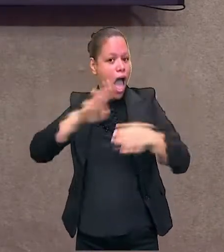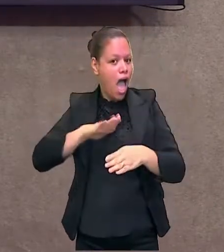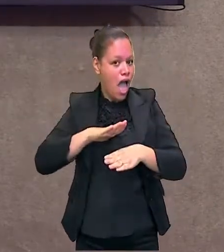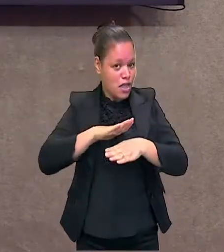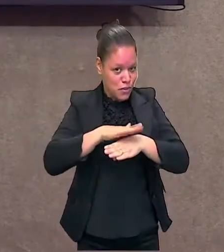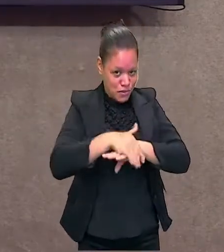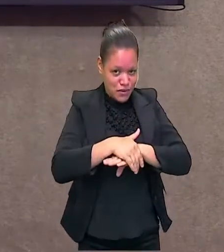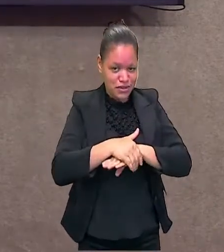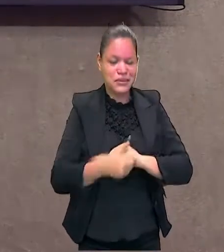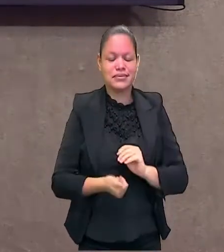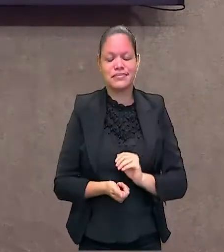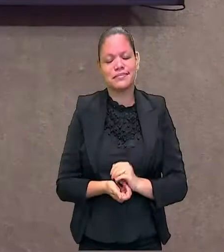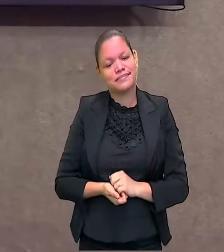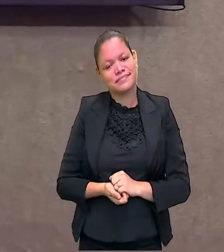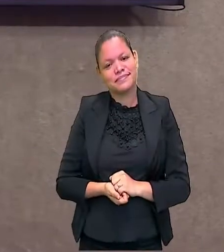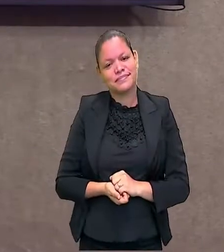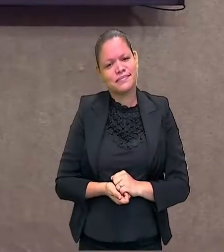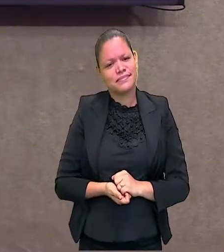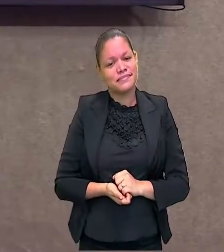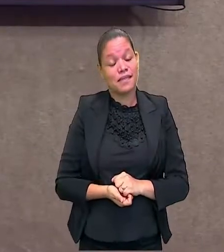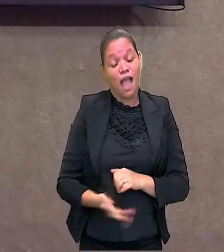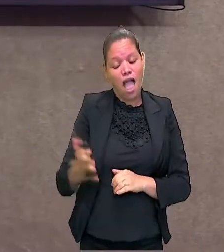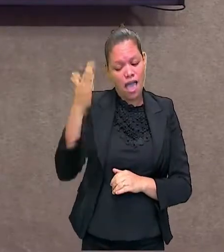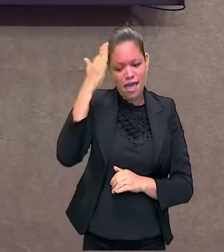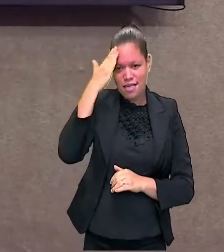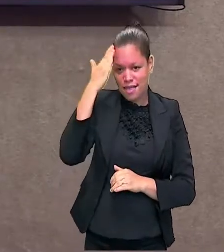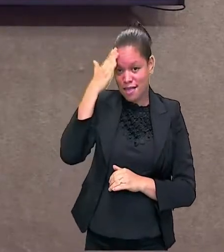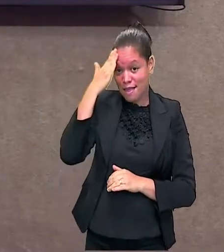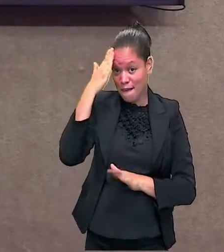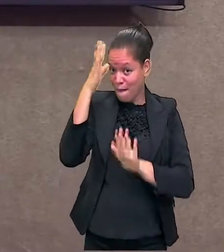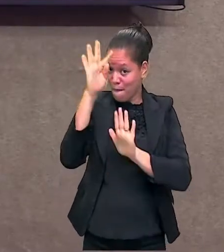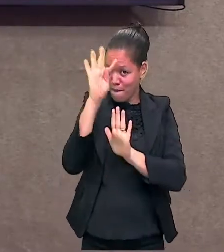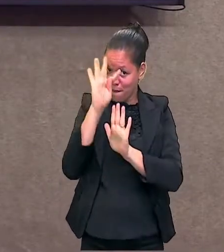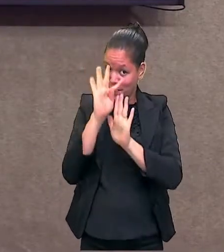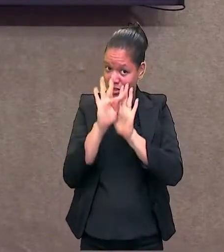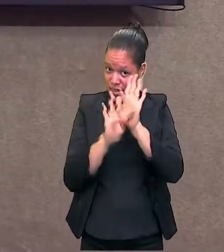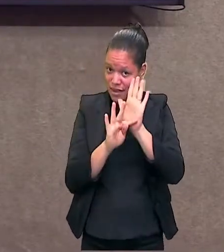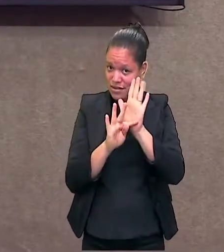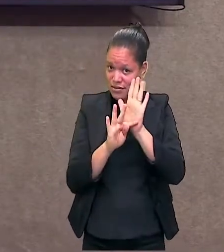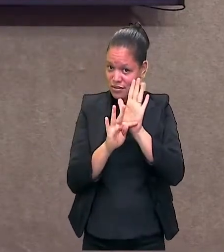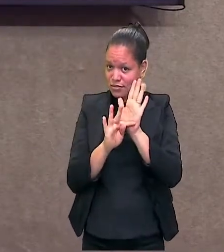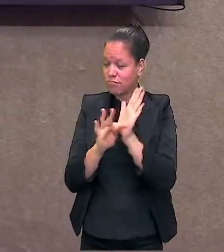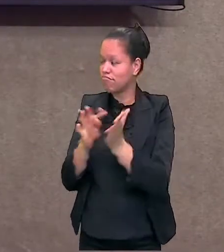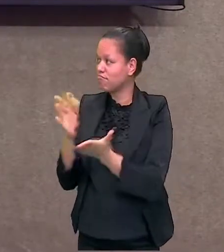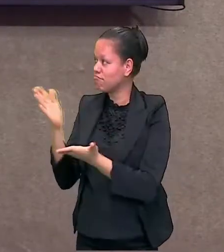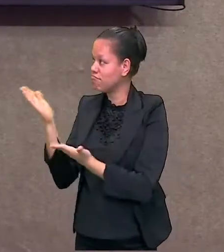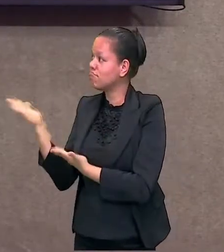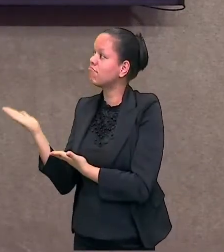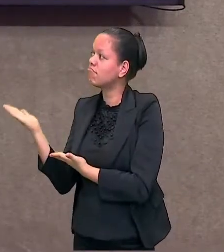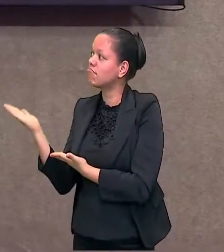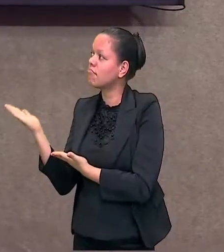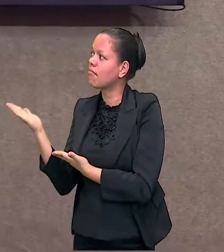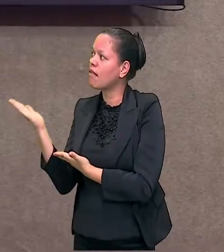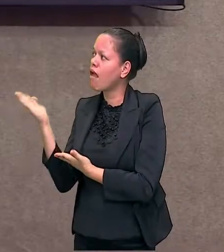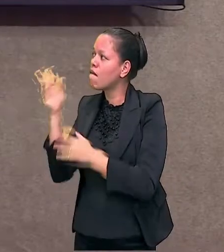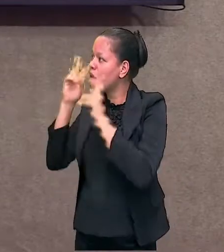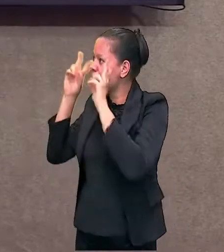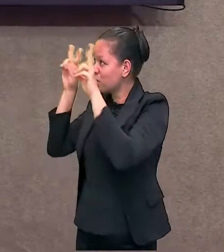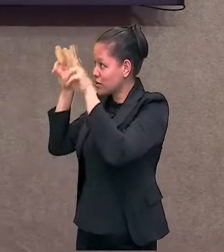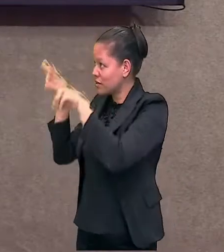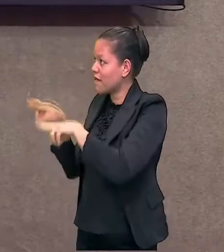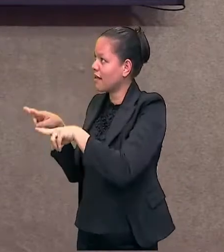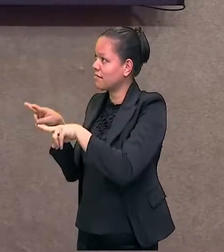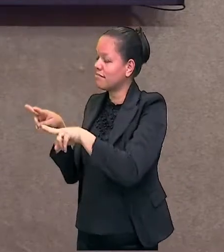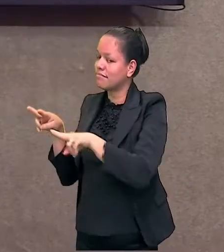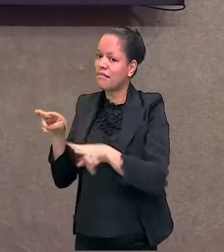a noite. Compreendendo o texto, agora nós vamos conferir as nossas